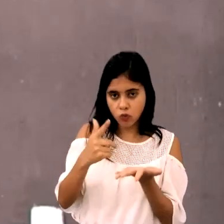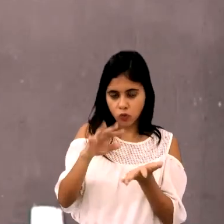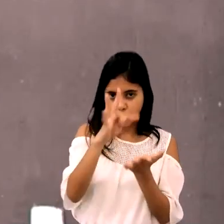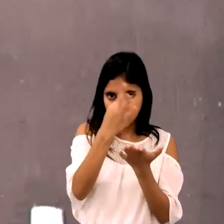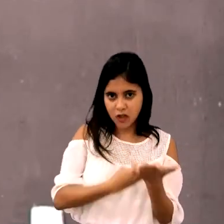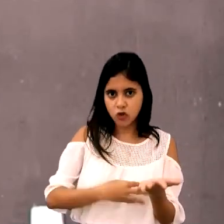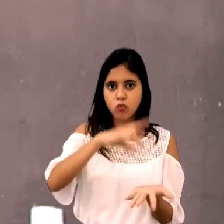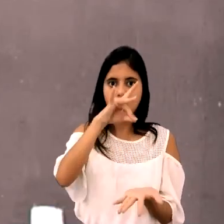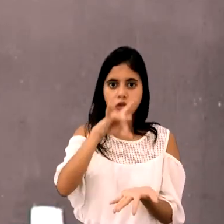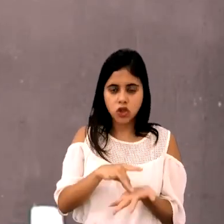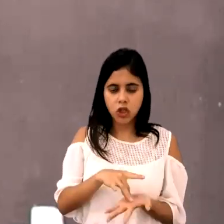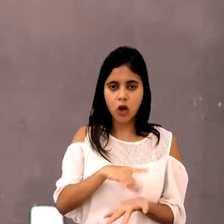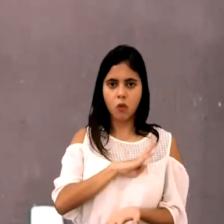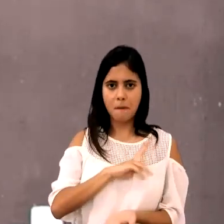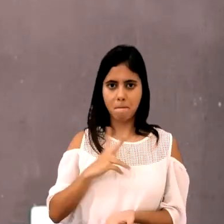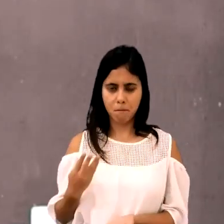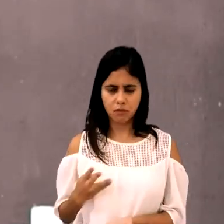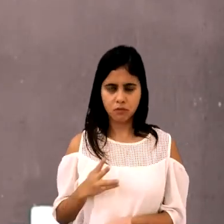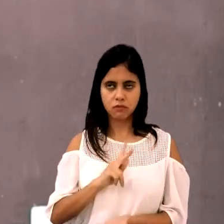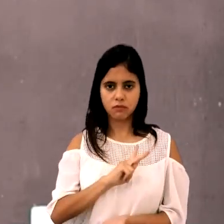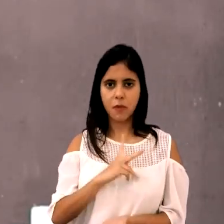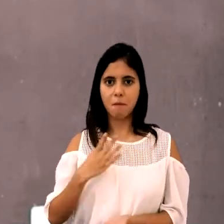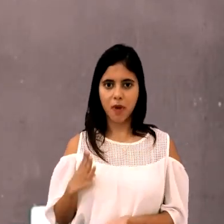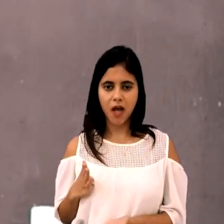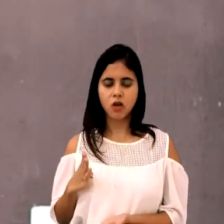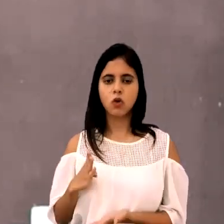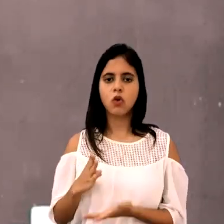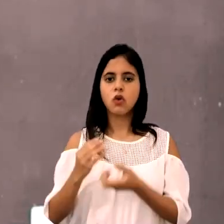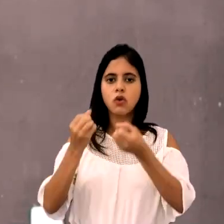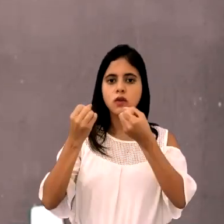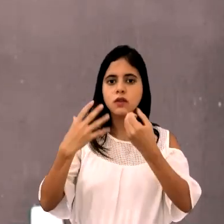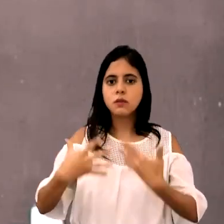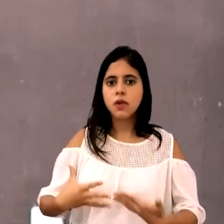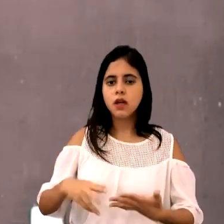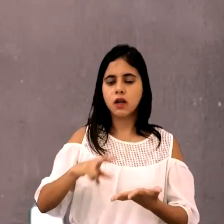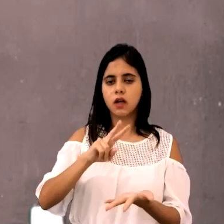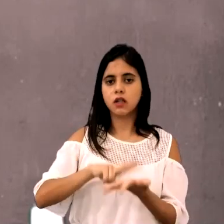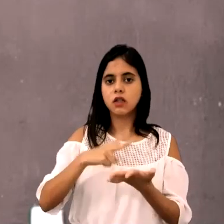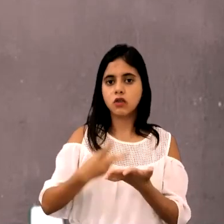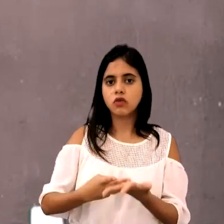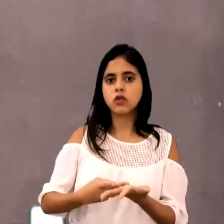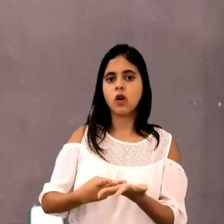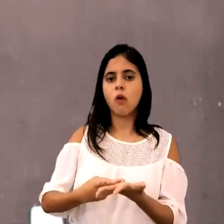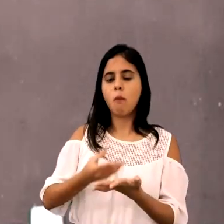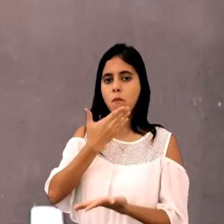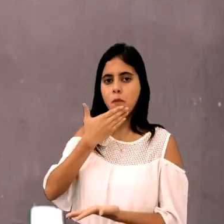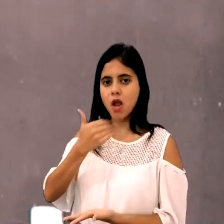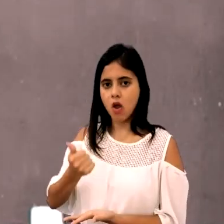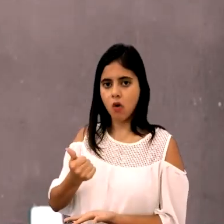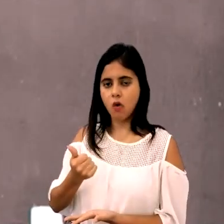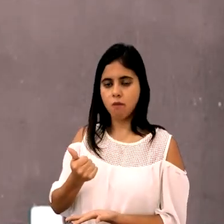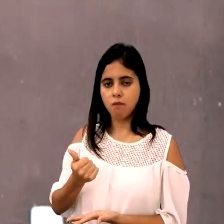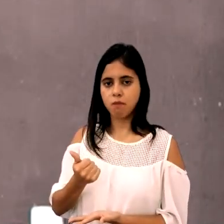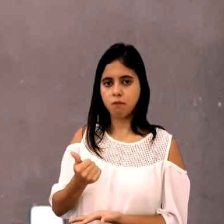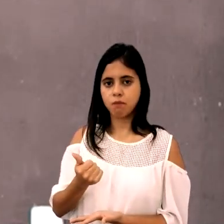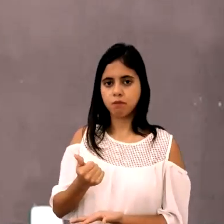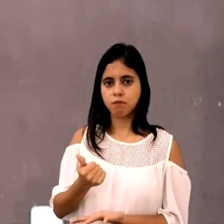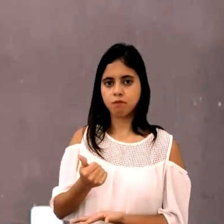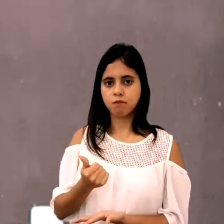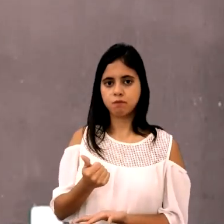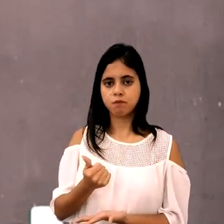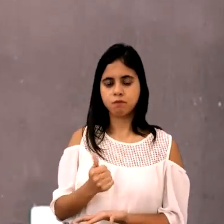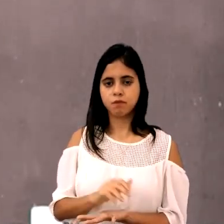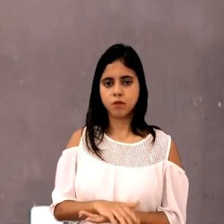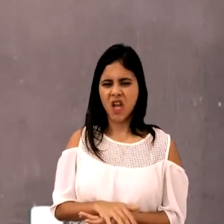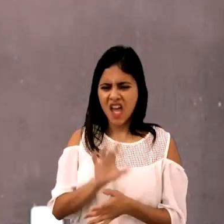você percebe que o que essa tradução descreve melhor a palavra do que o que está aqui, como